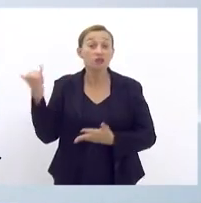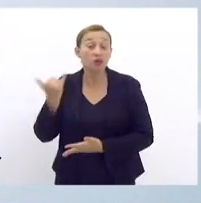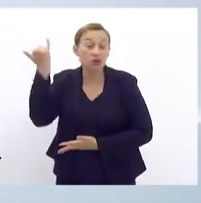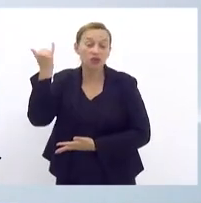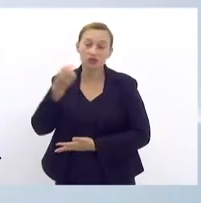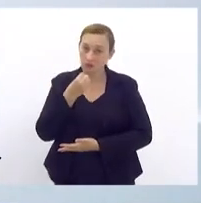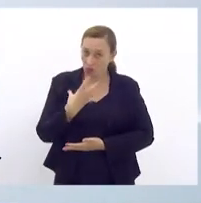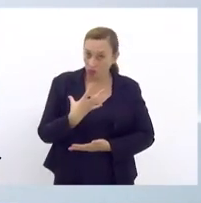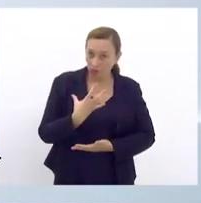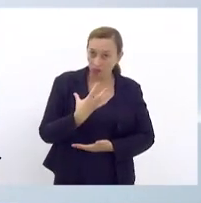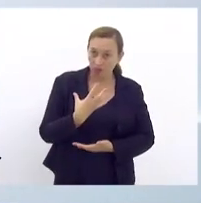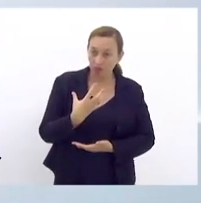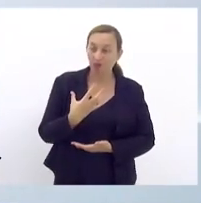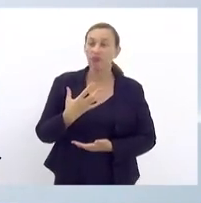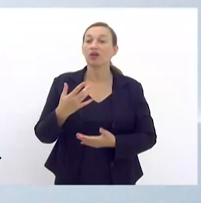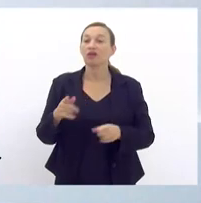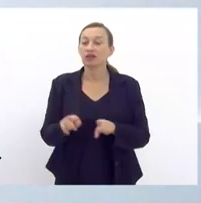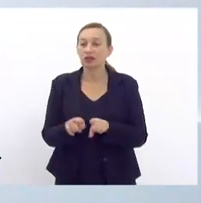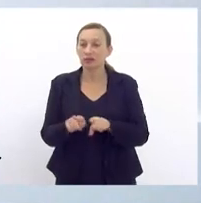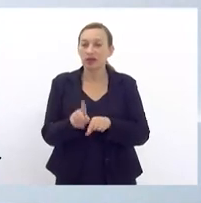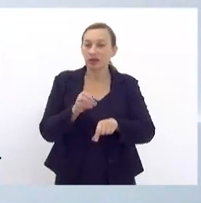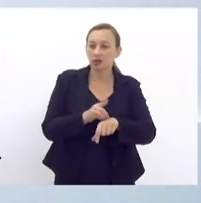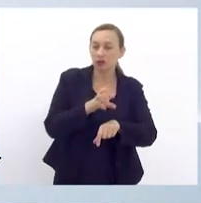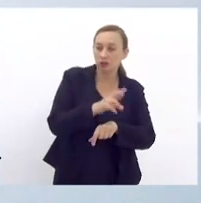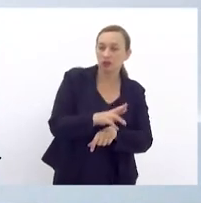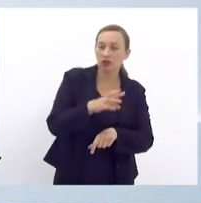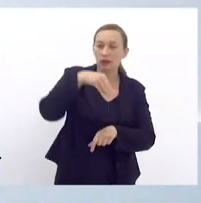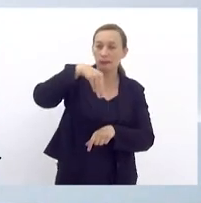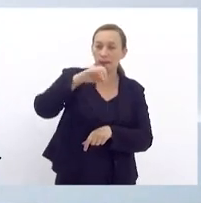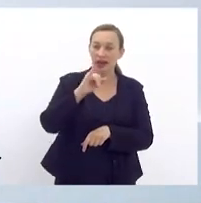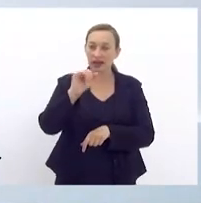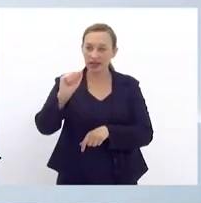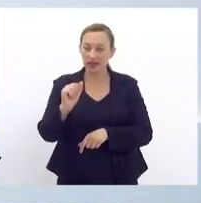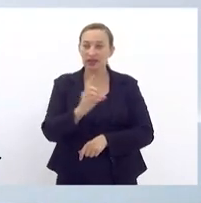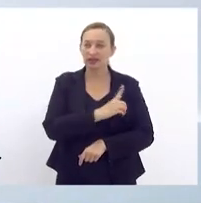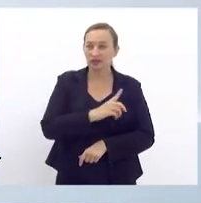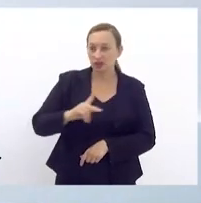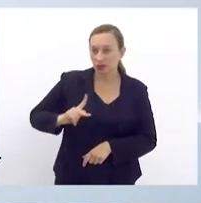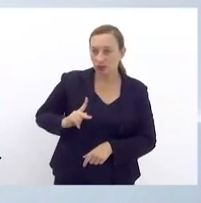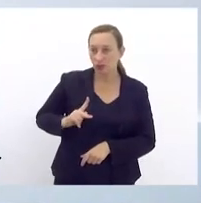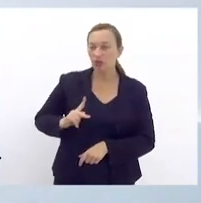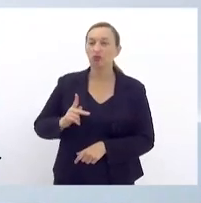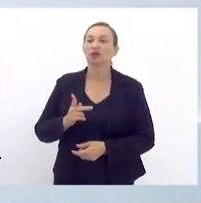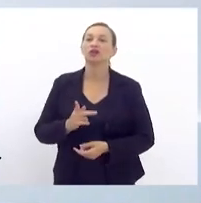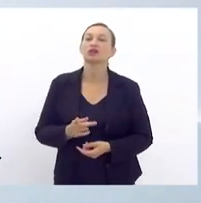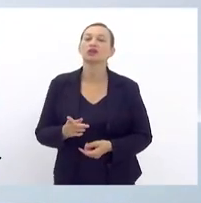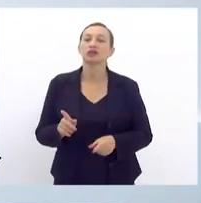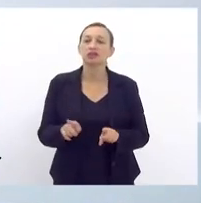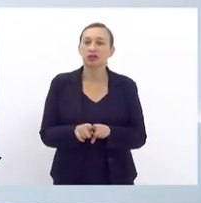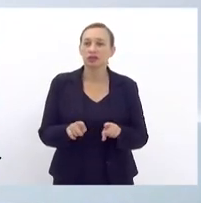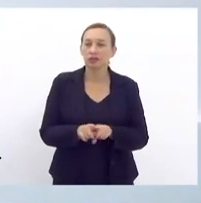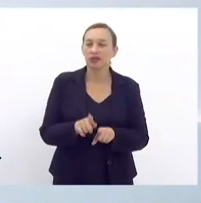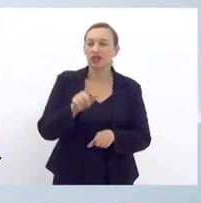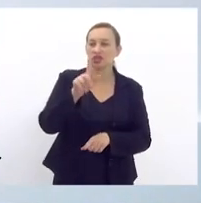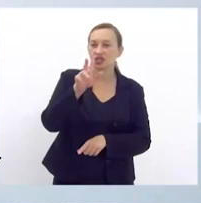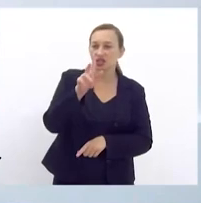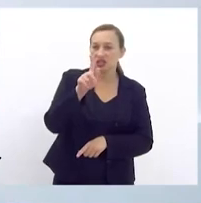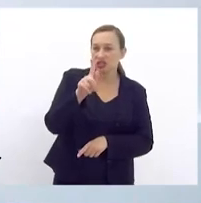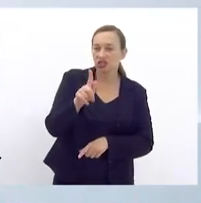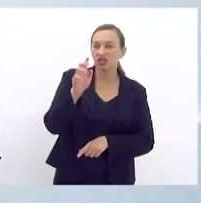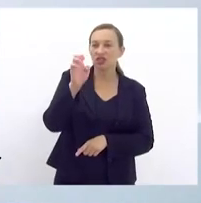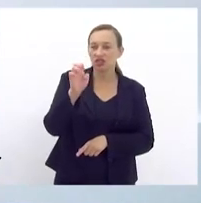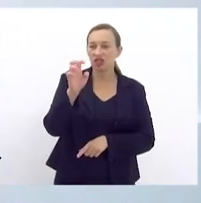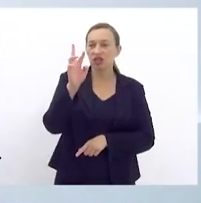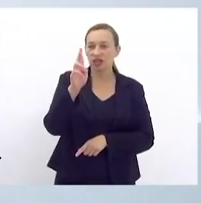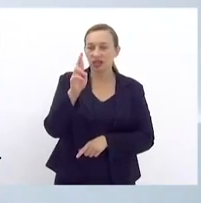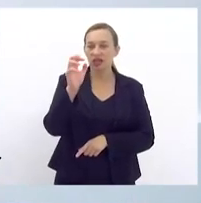bom cumprimento aqui também a Dra Mariana Magalhães defensora pública Obrigado Doutora Geraldo Nogueira meu